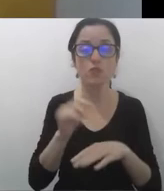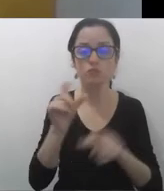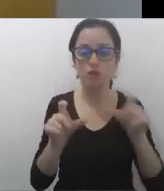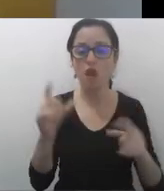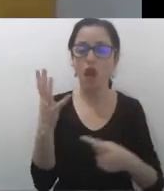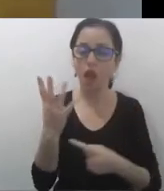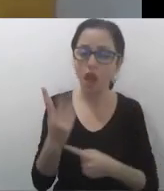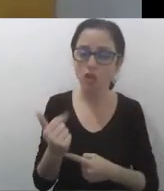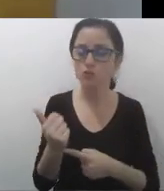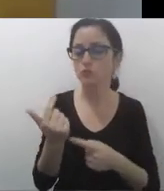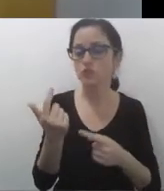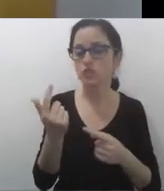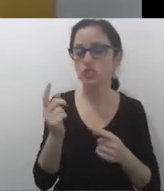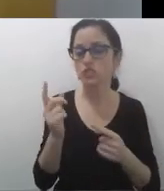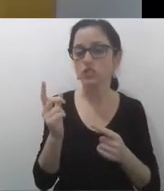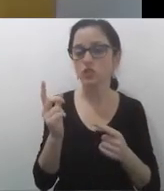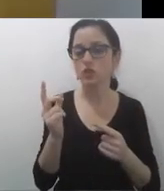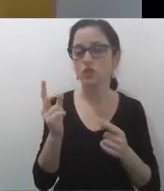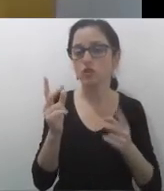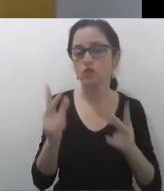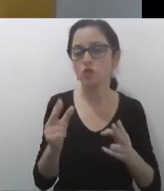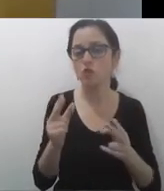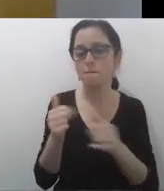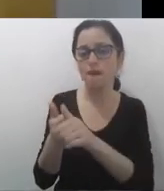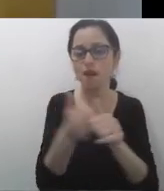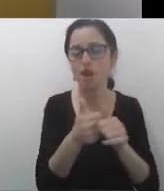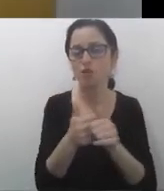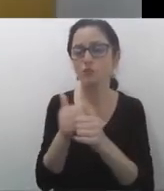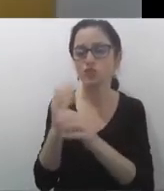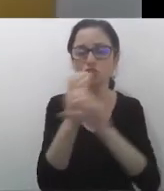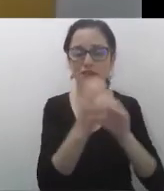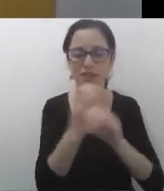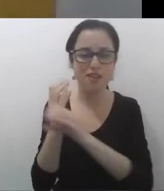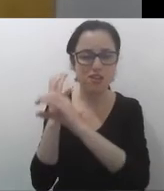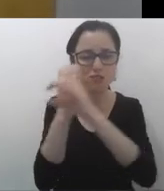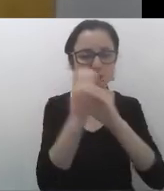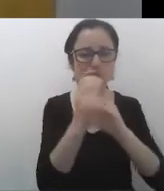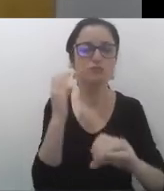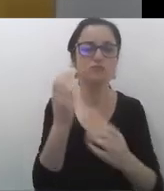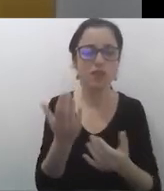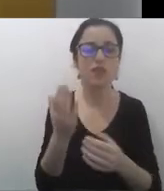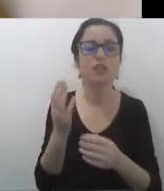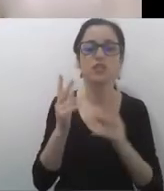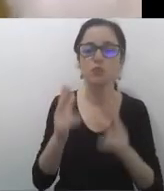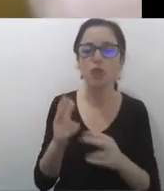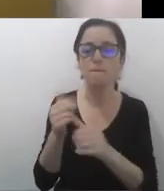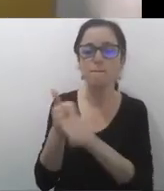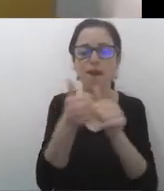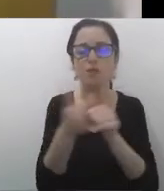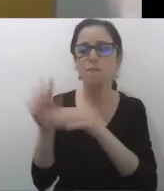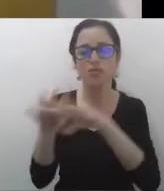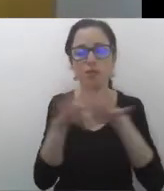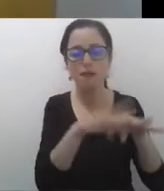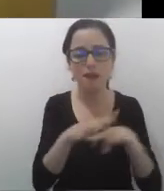tivesse feito que os artistas fossem muito próximos dos engenheiros, fossem muito